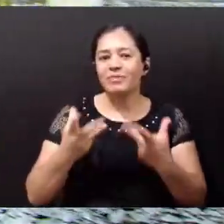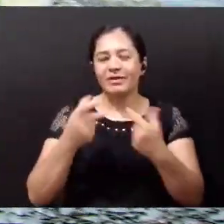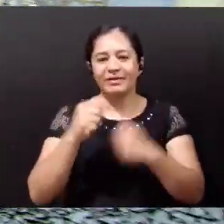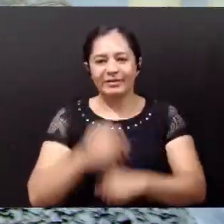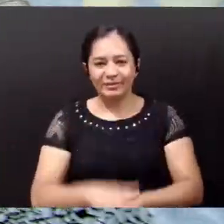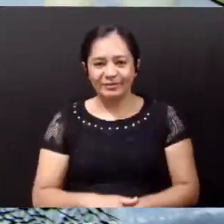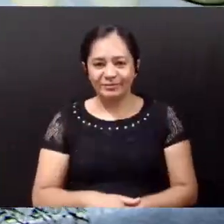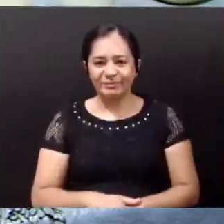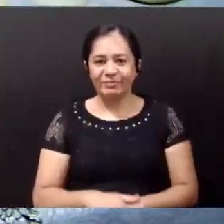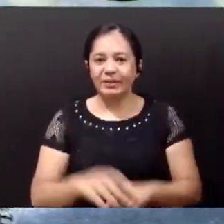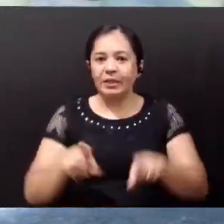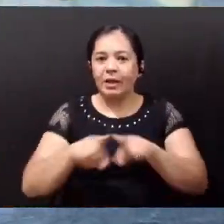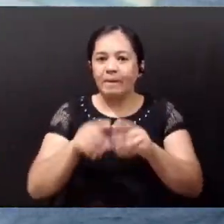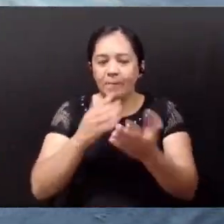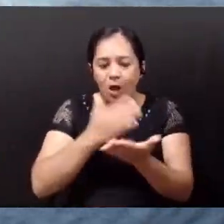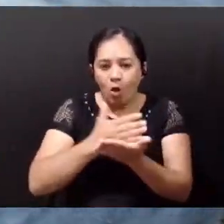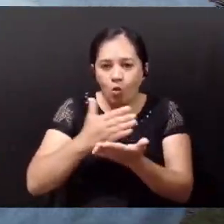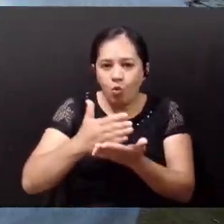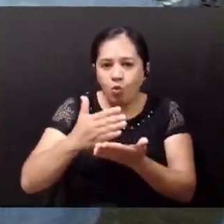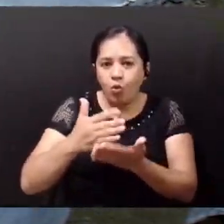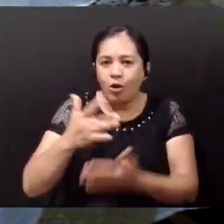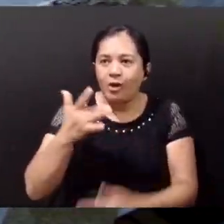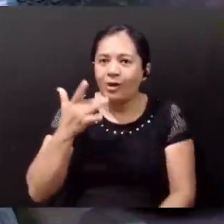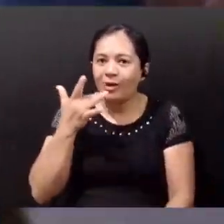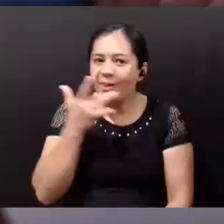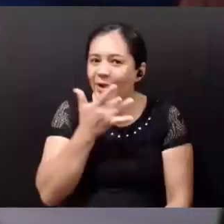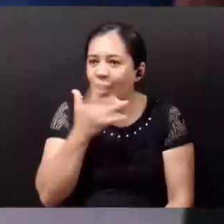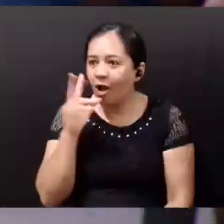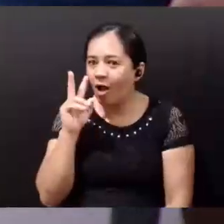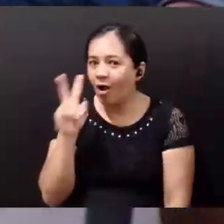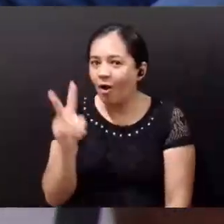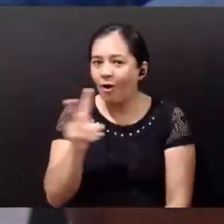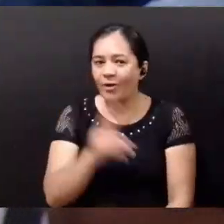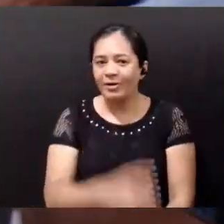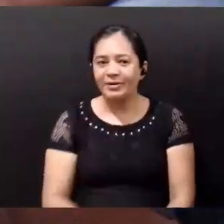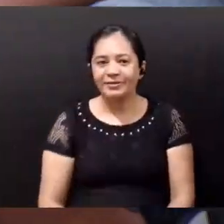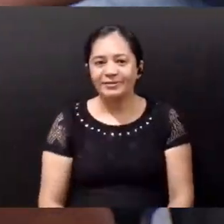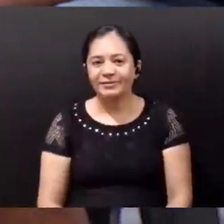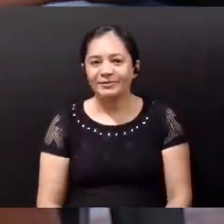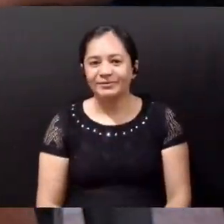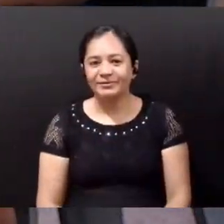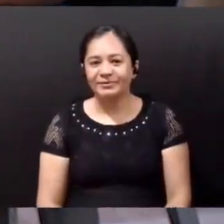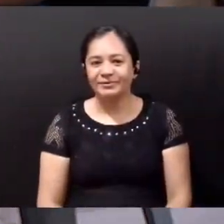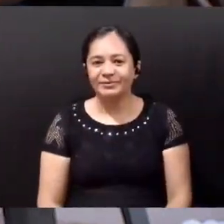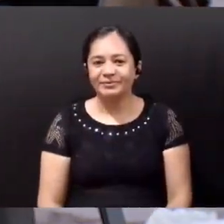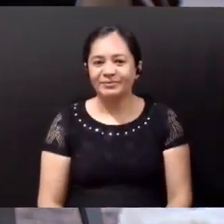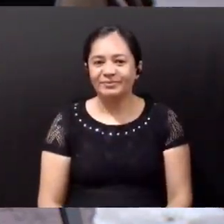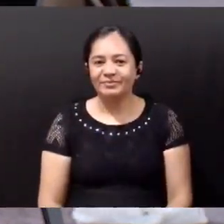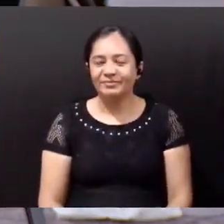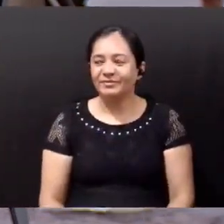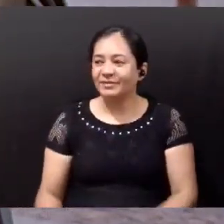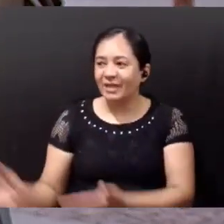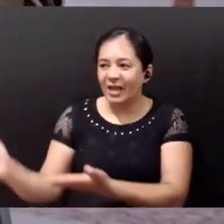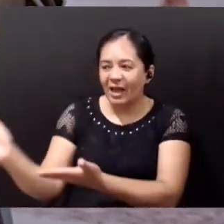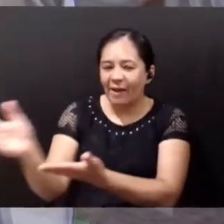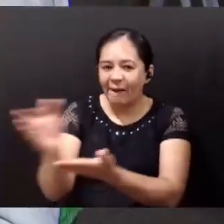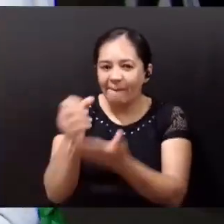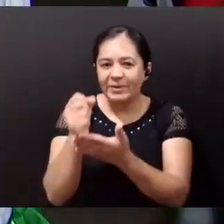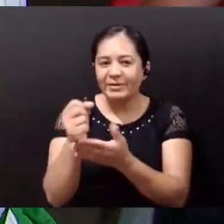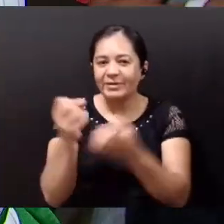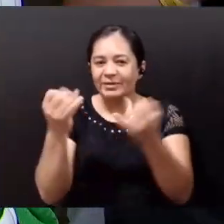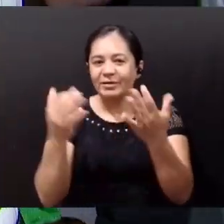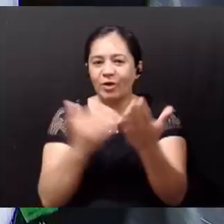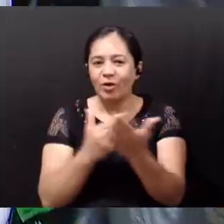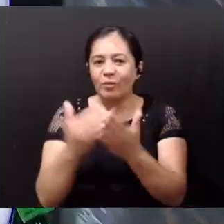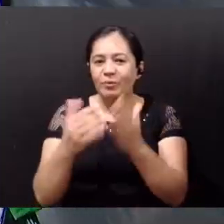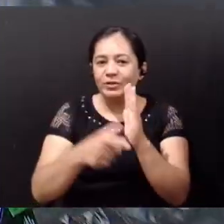o bolo que deu água na boca só de olhar. A pescaria mencionada pelas voluntárias começou um pouco mais cedo